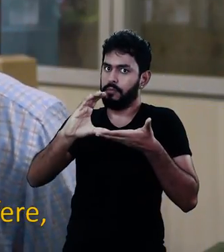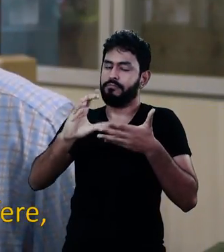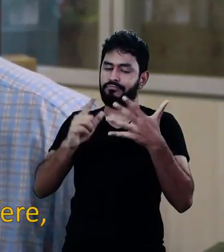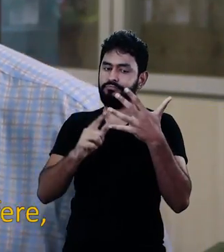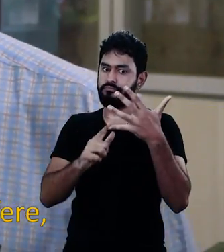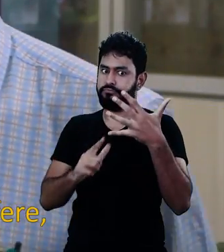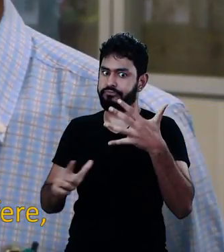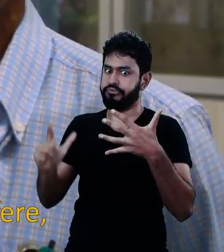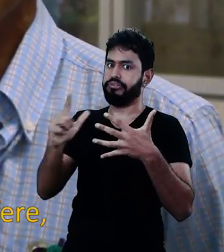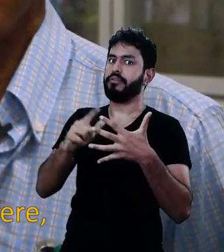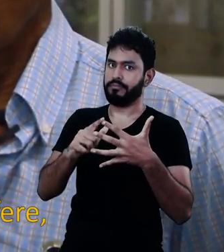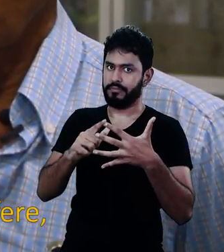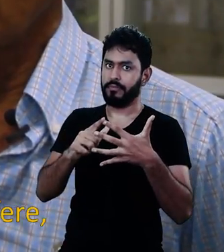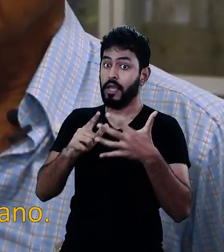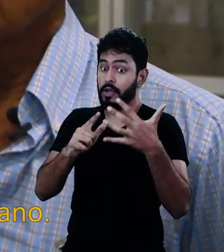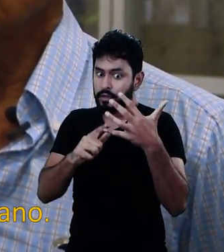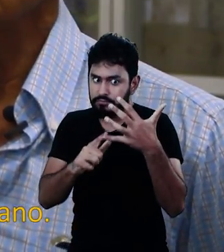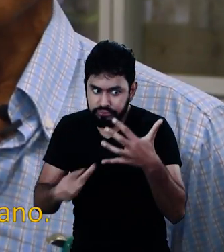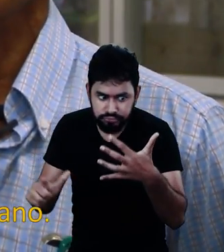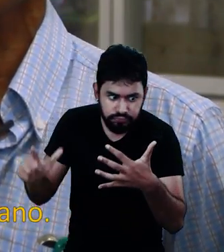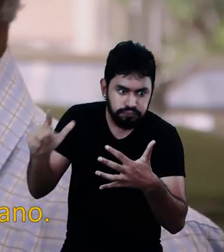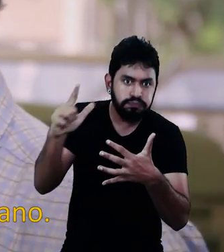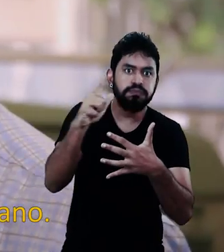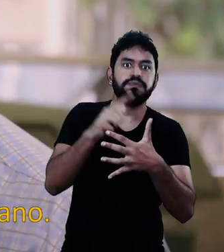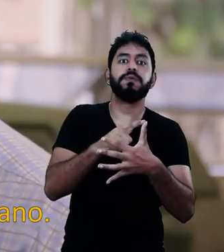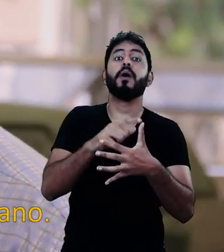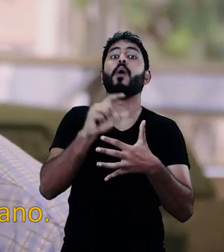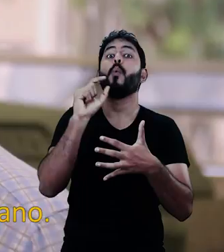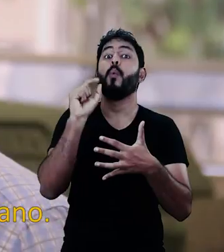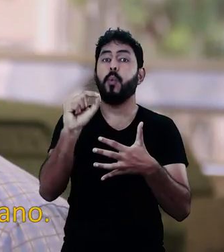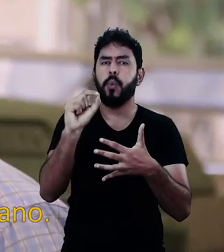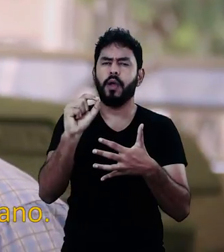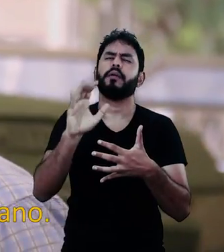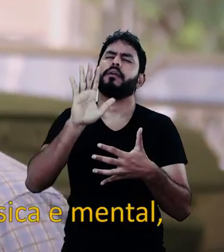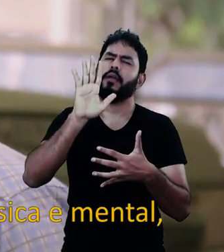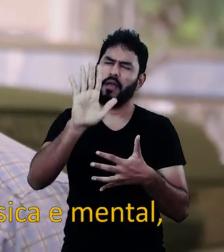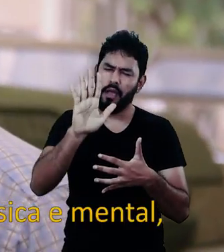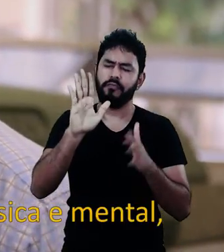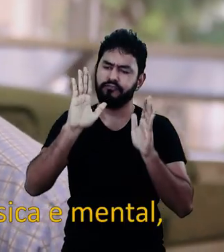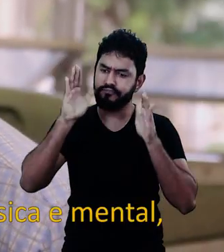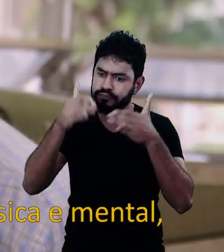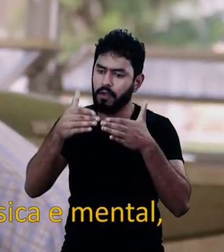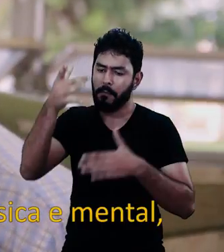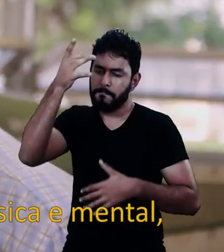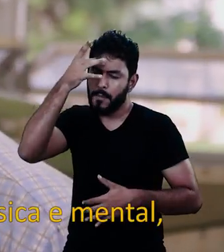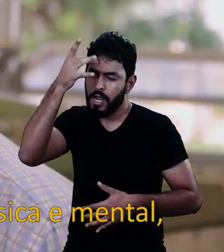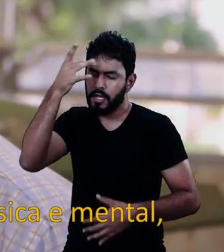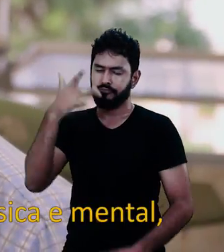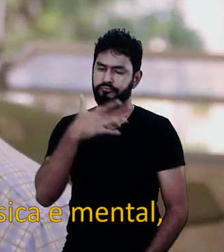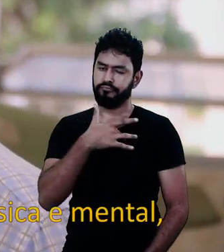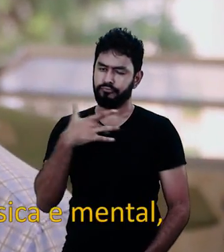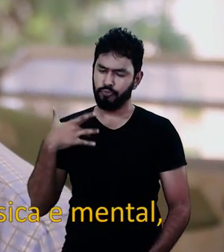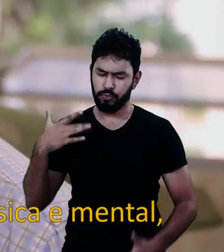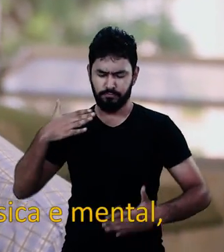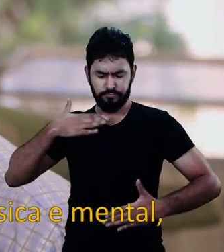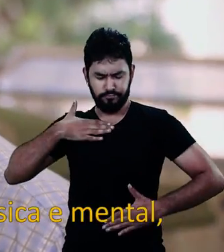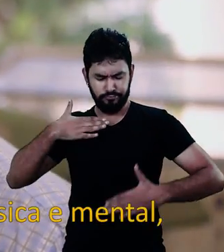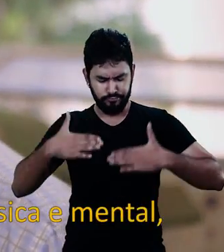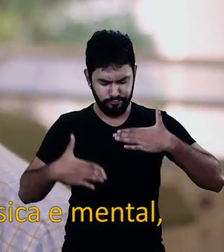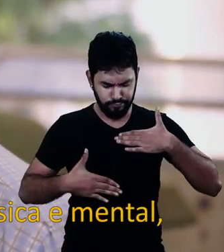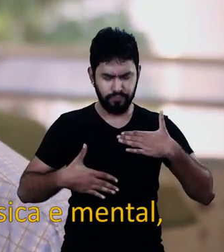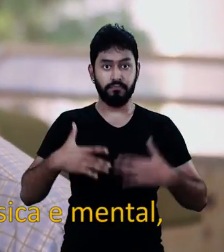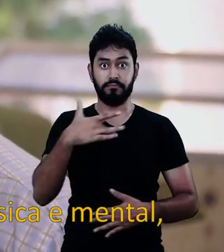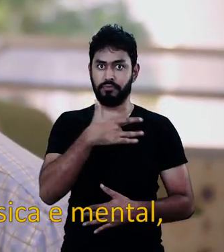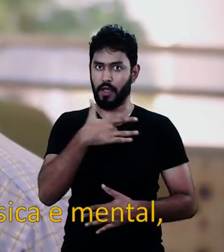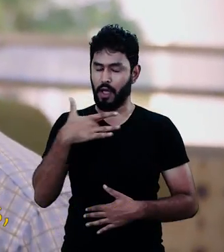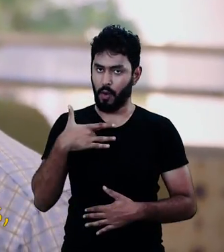aposentadoria interfere. Mas eu acho que isso é segundo plano. Você tem que ter exatamente a condição física